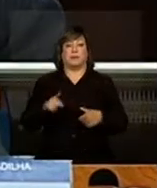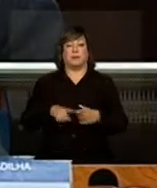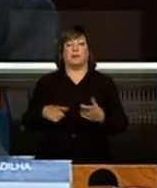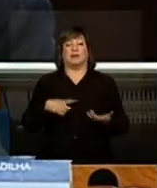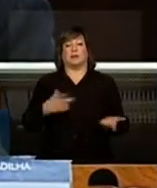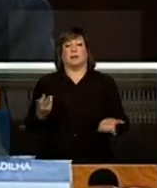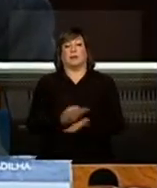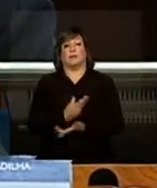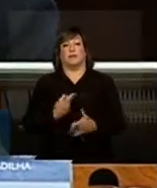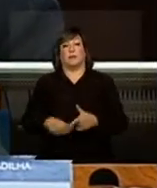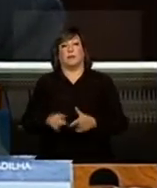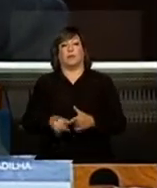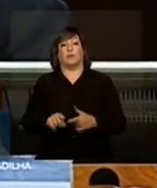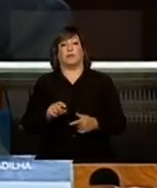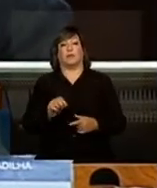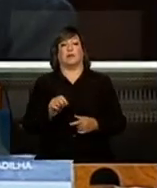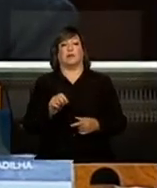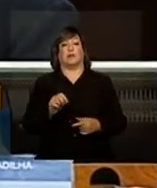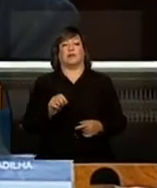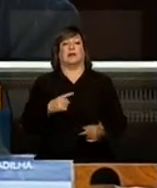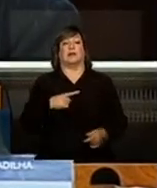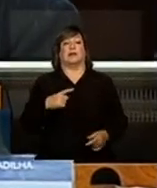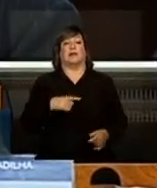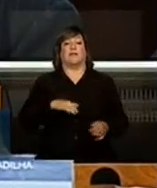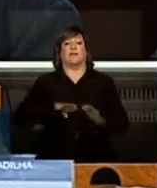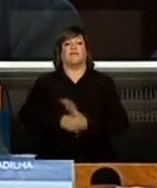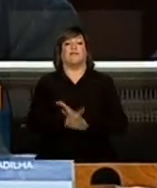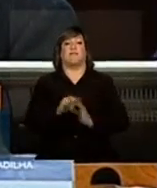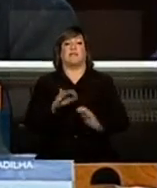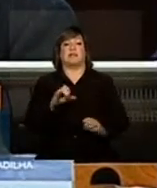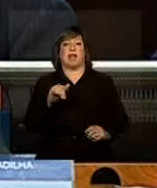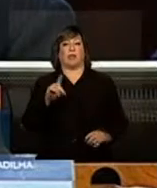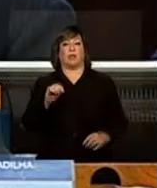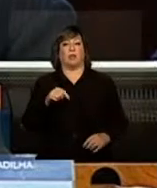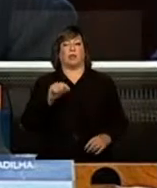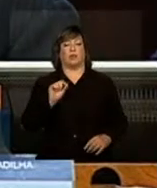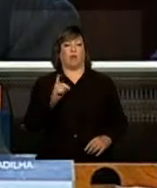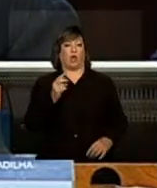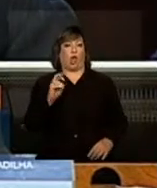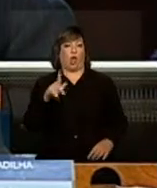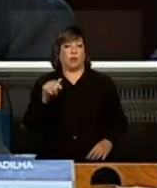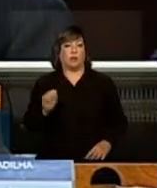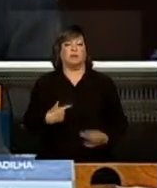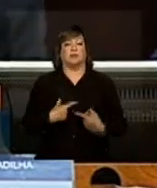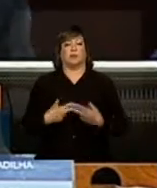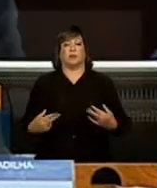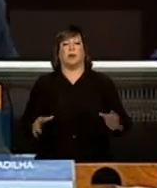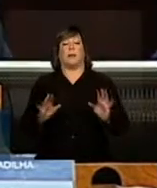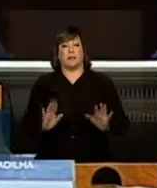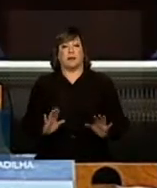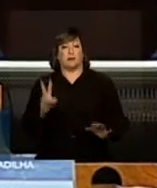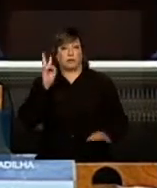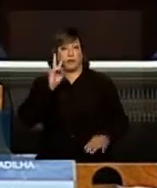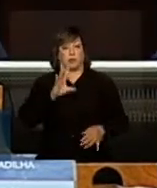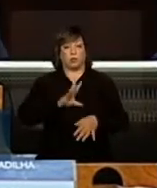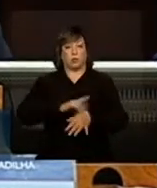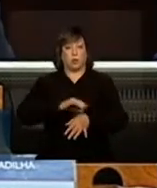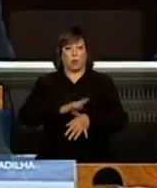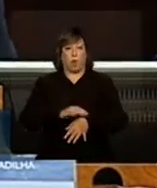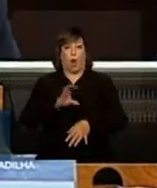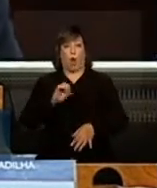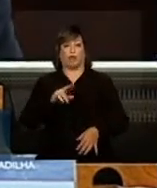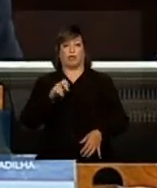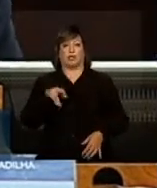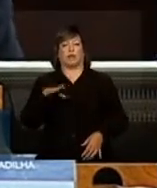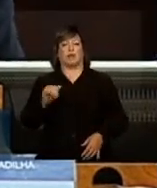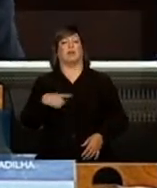pré-adolescência, o acesso ao parto. E no caso das doenças congênitas ou doenças que têm um impacto maior na mortalidade neonatal,